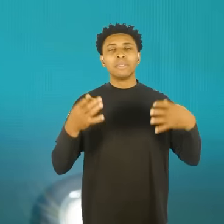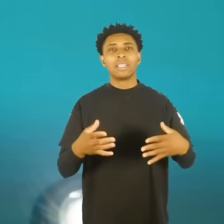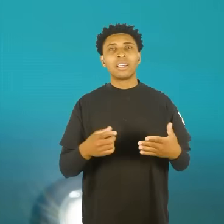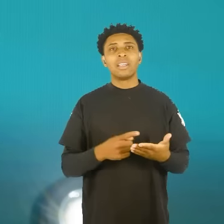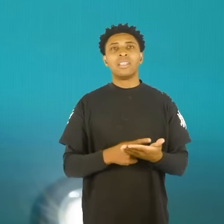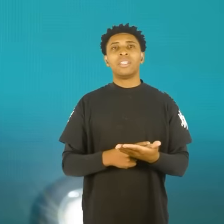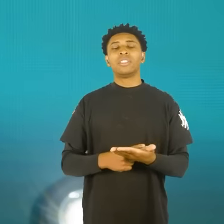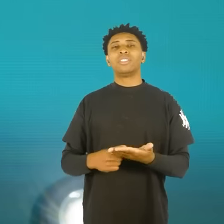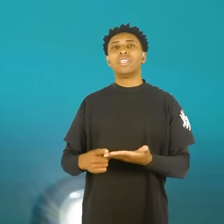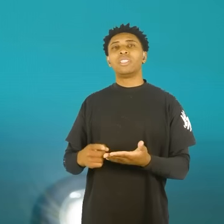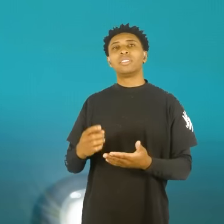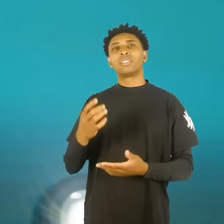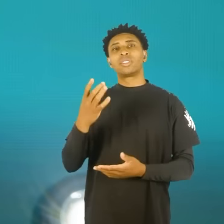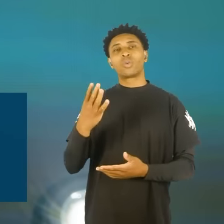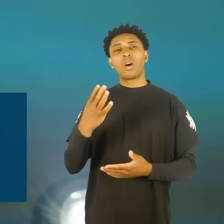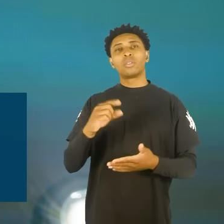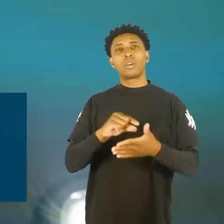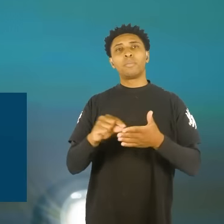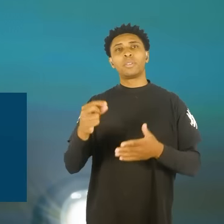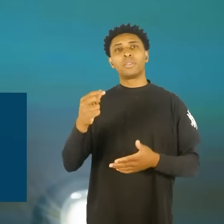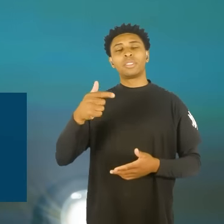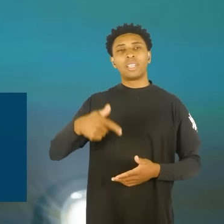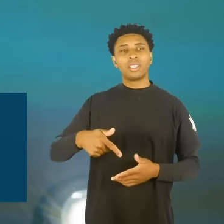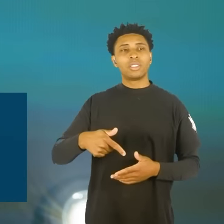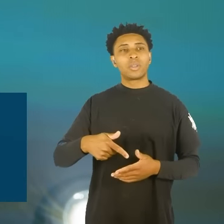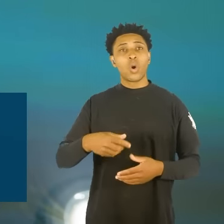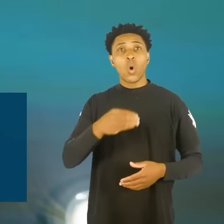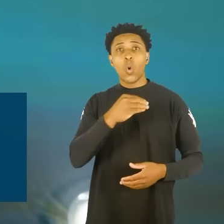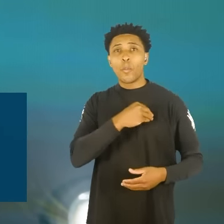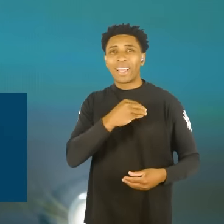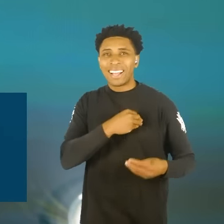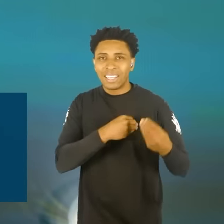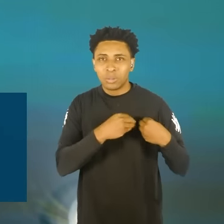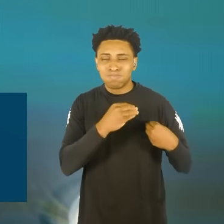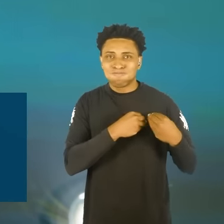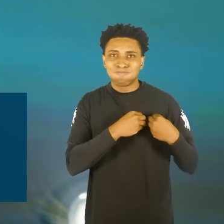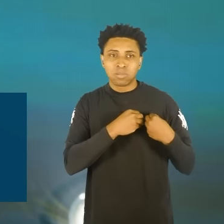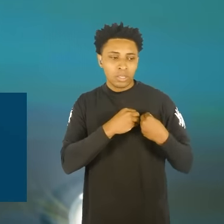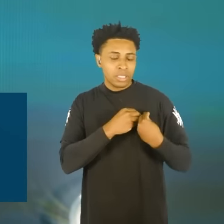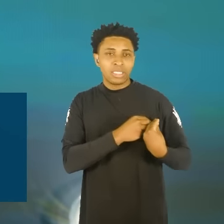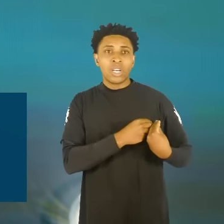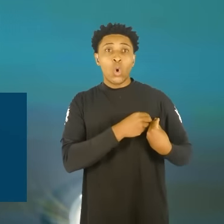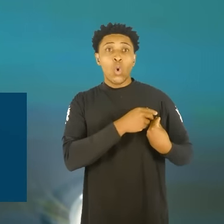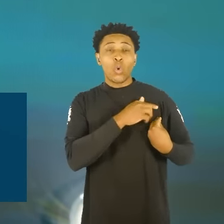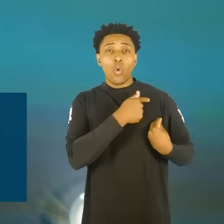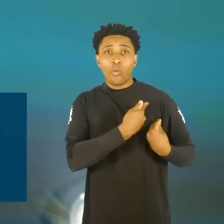Gênesis 4:7, que o pecado ameaça a porta e deseja conquistá-lo e dominá-lo,